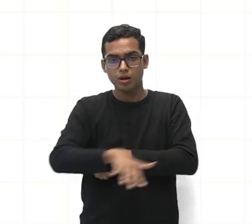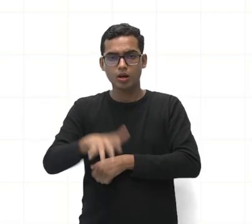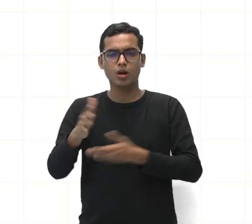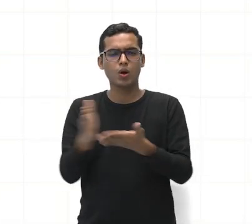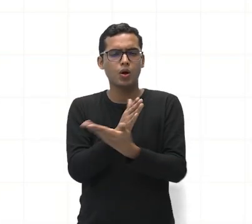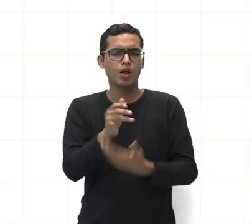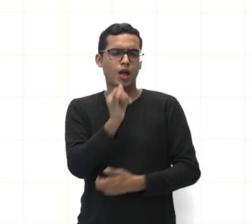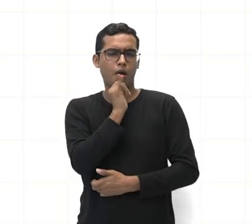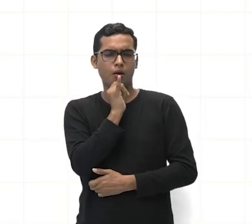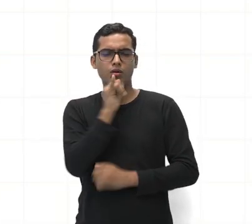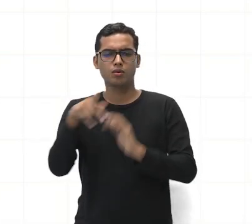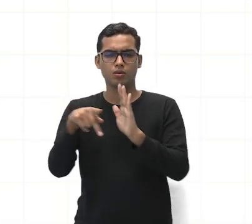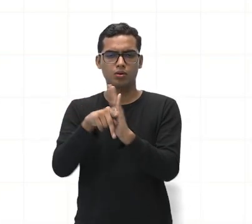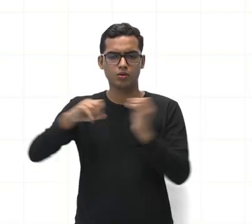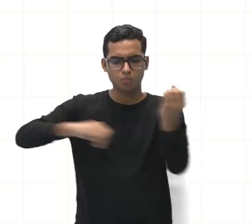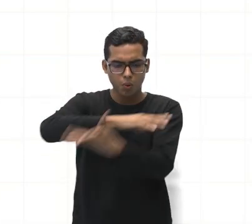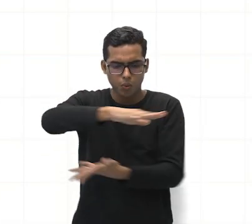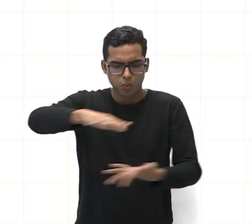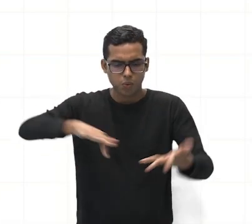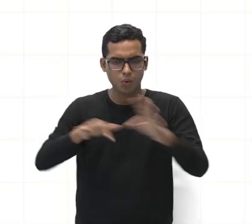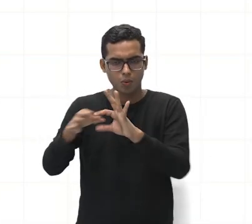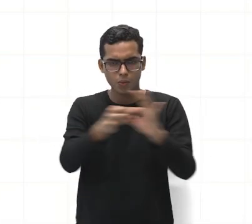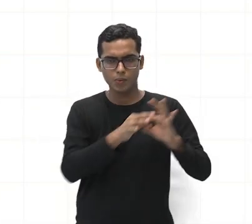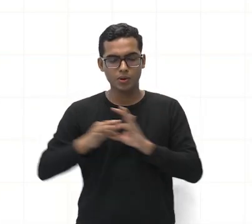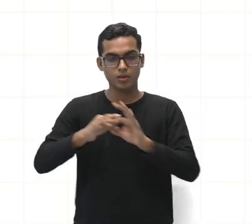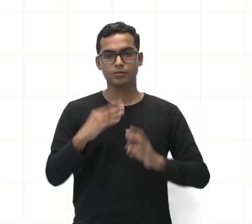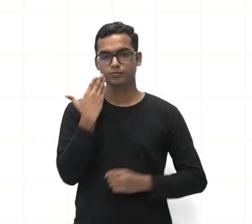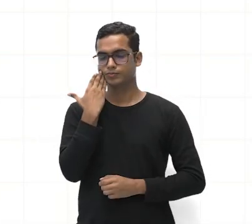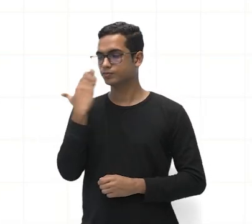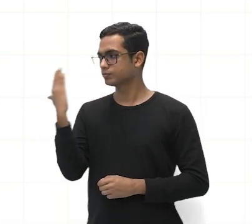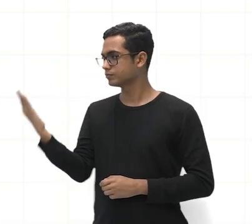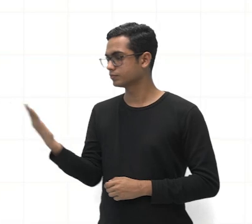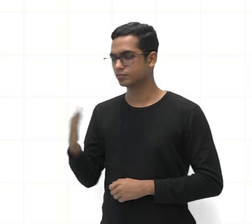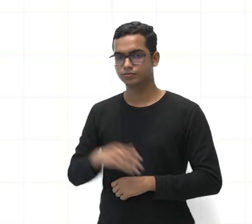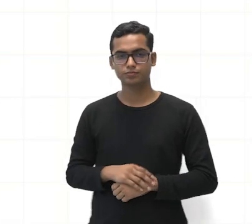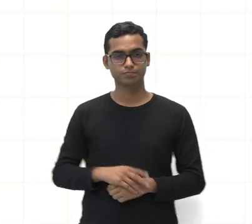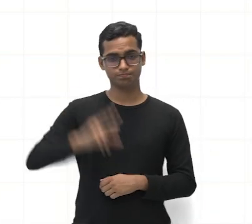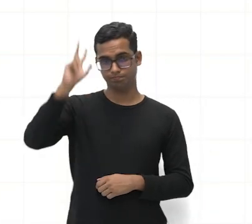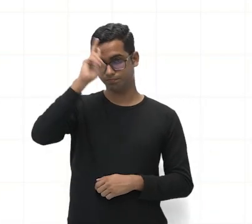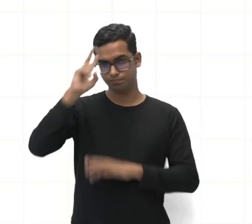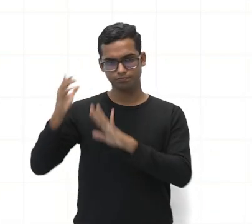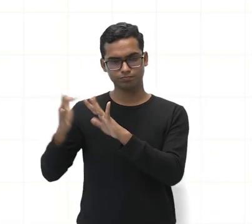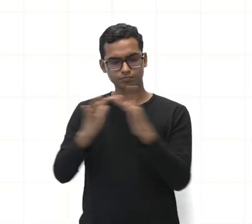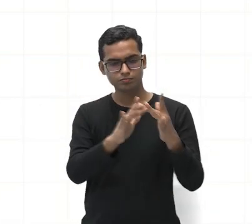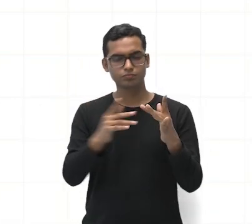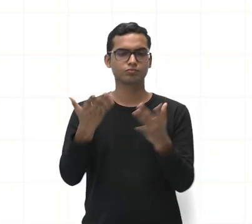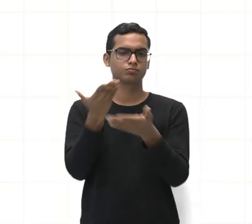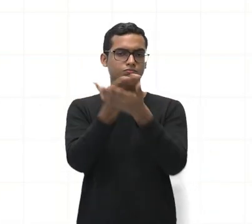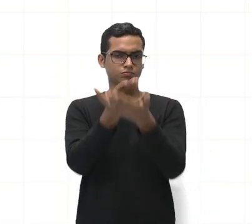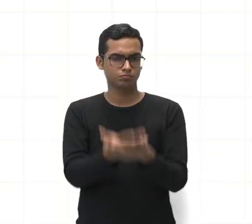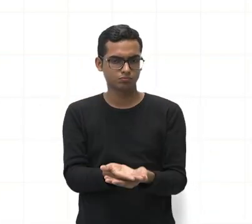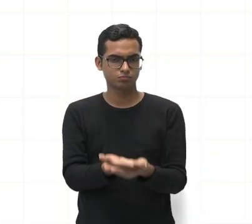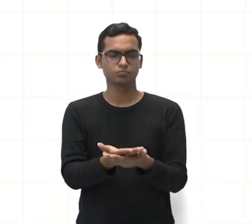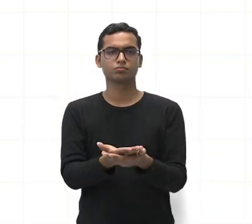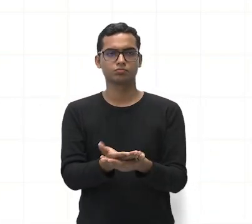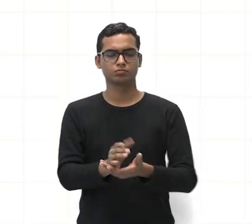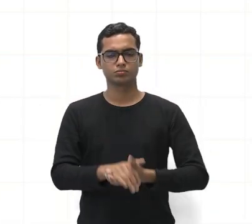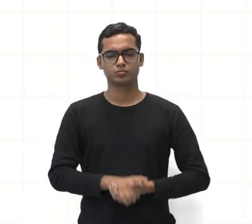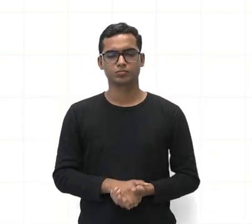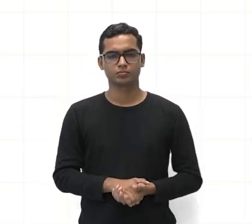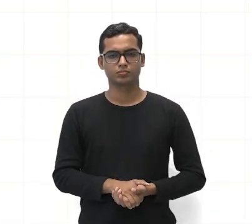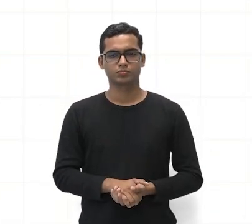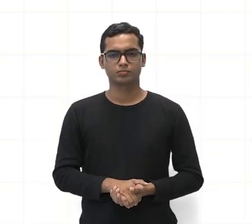intergalácticos. Olha só, olha os exemplos que o professor trouxe aqui, lembrando do contexto da nossa aula, né, de uma viagem aí no